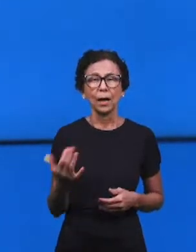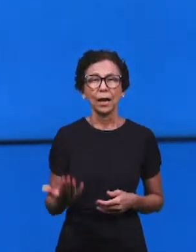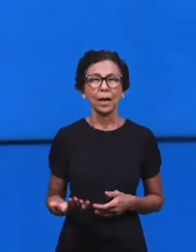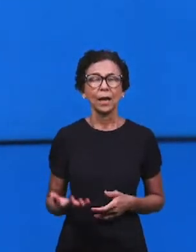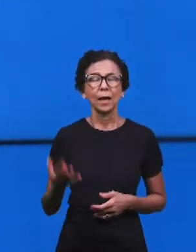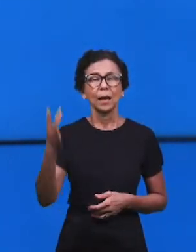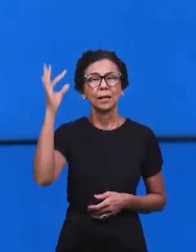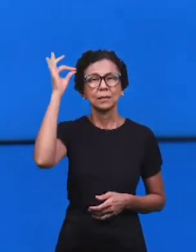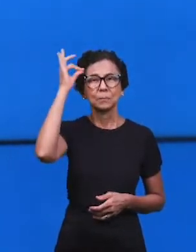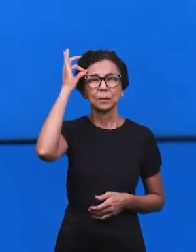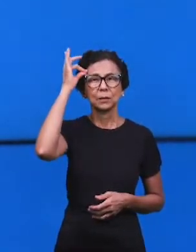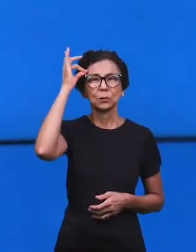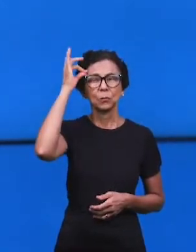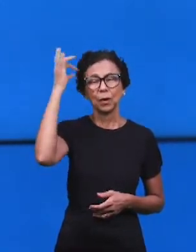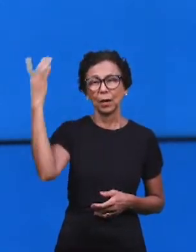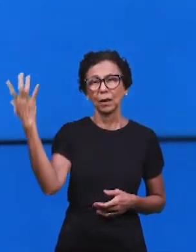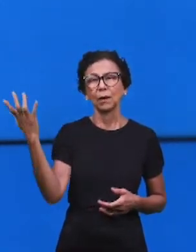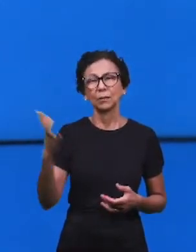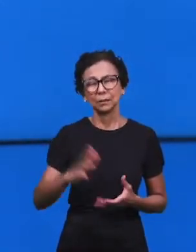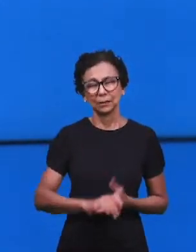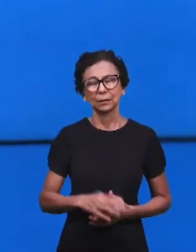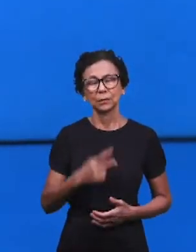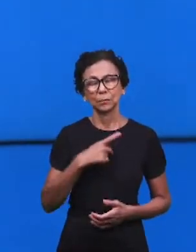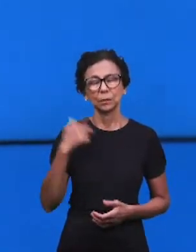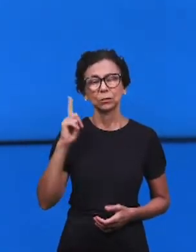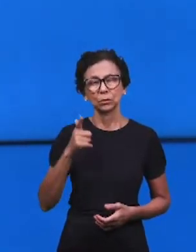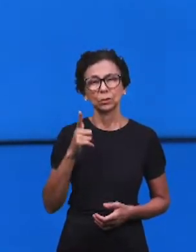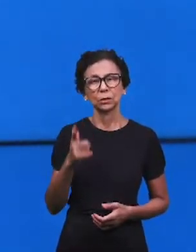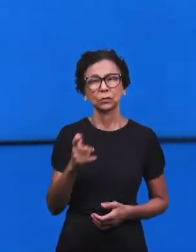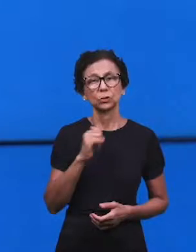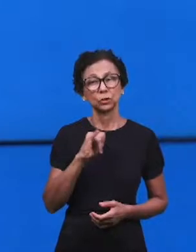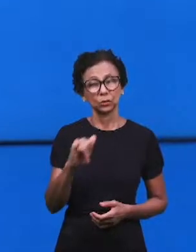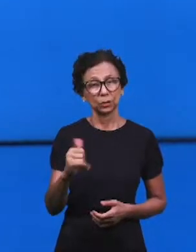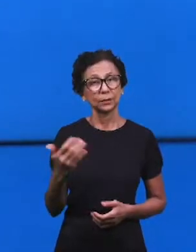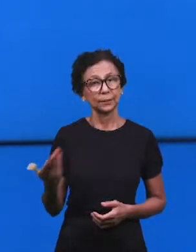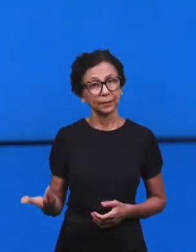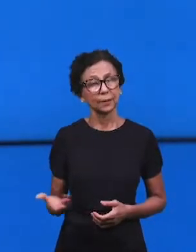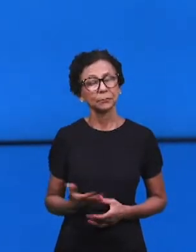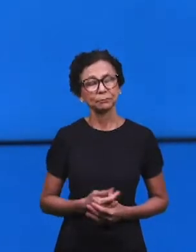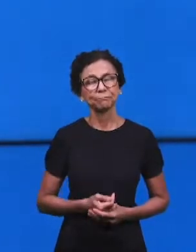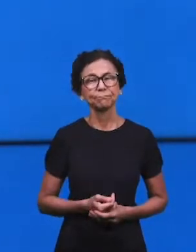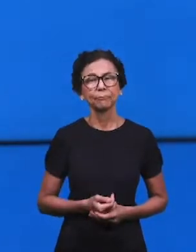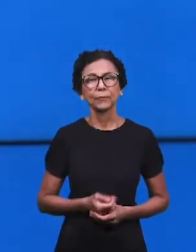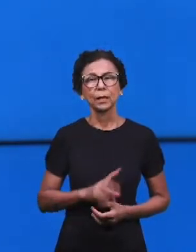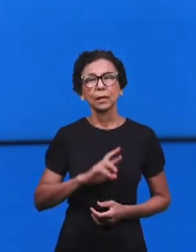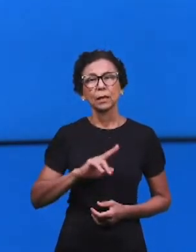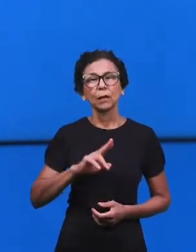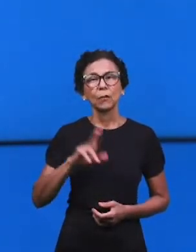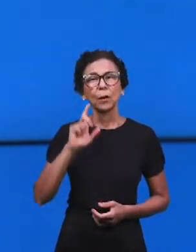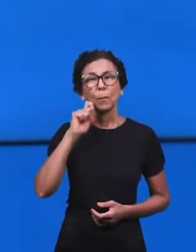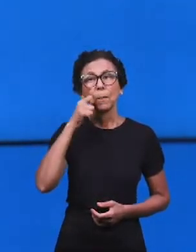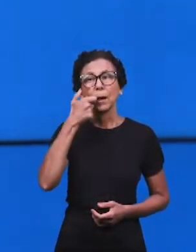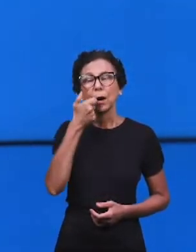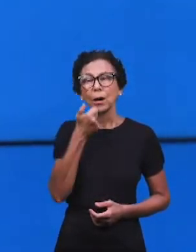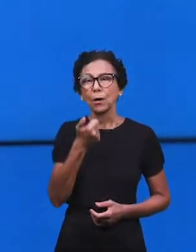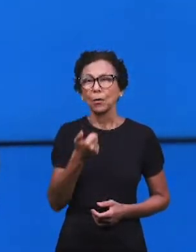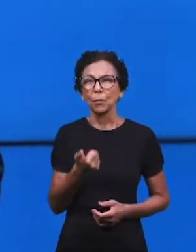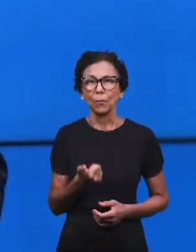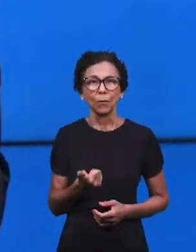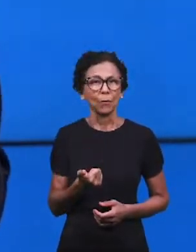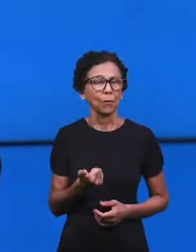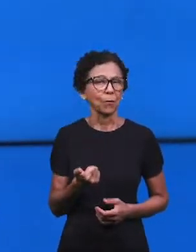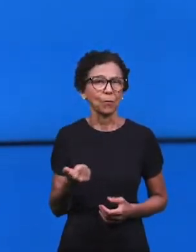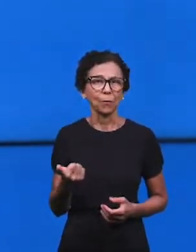pastor Gedeuti fala na sua citação, né? Não é a fome do pão da padaria, mas é a fome da alma, né? Aquilo que a pessoa